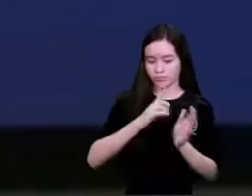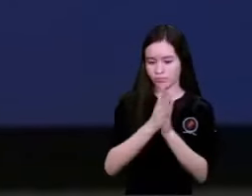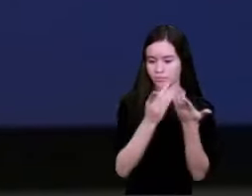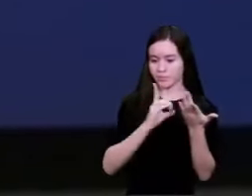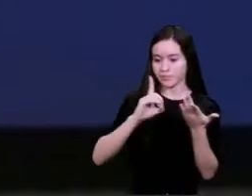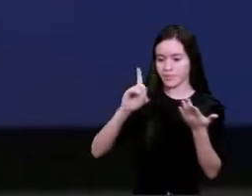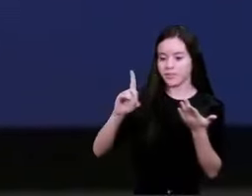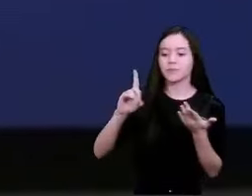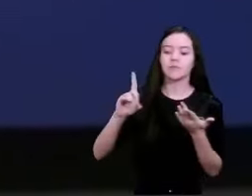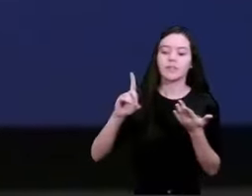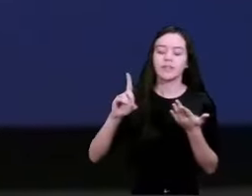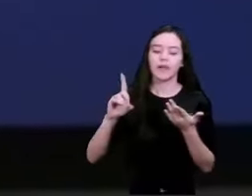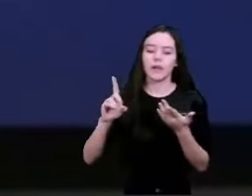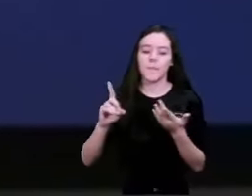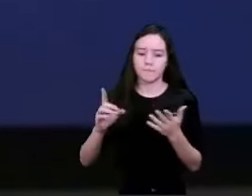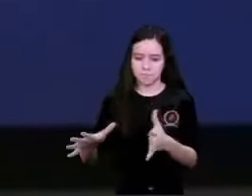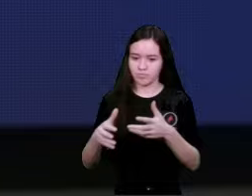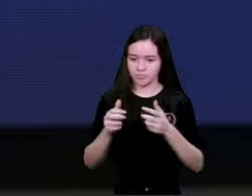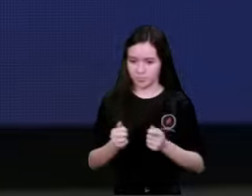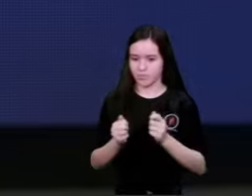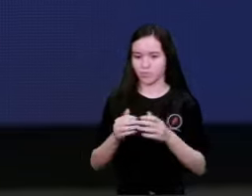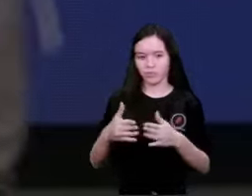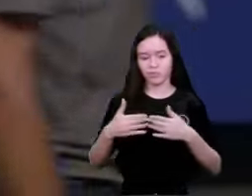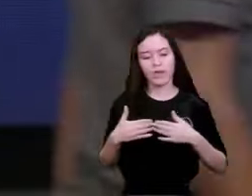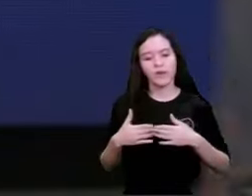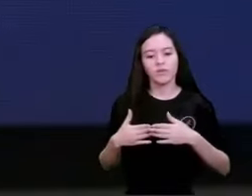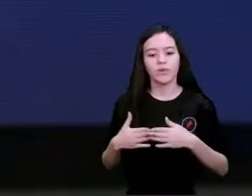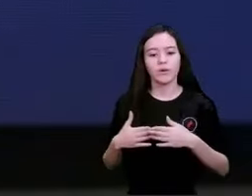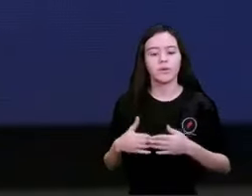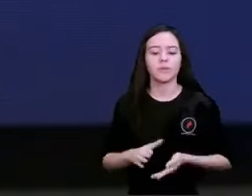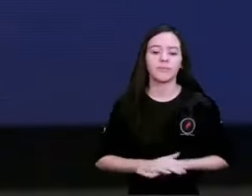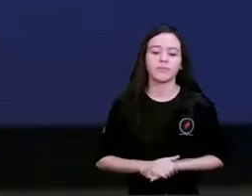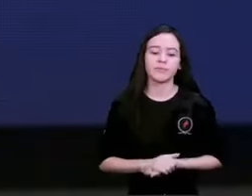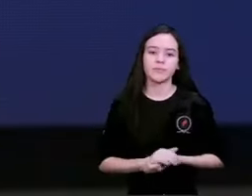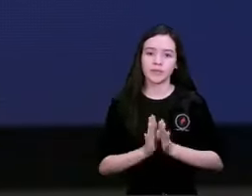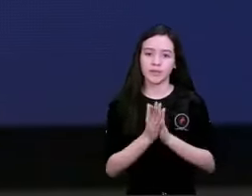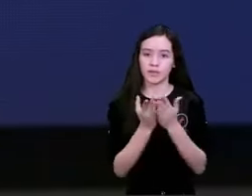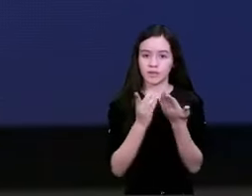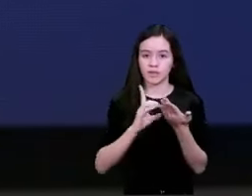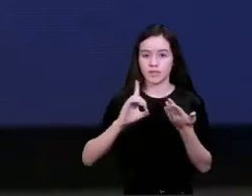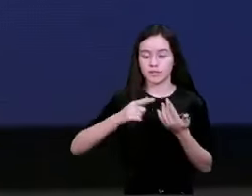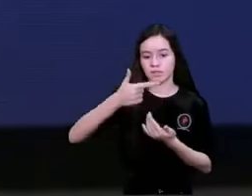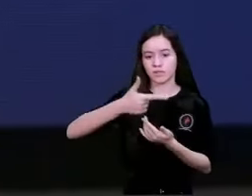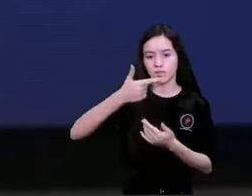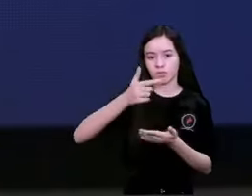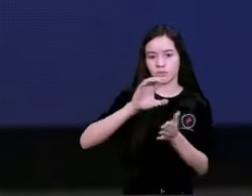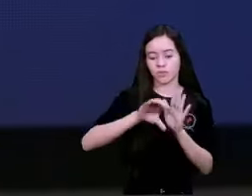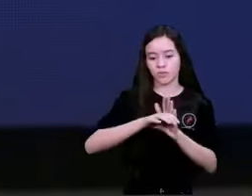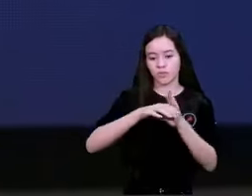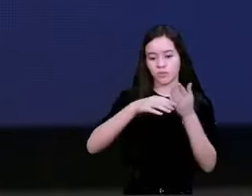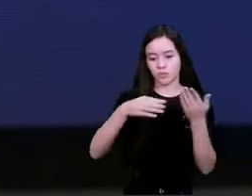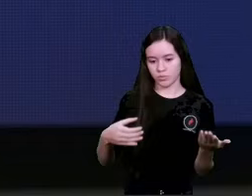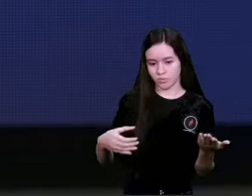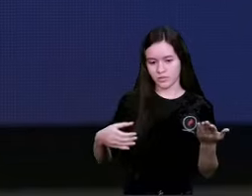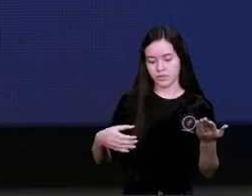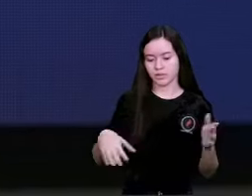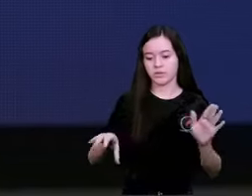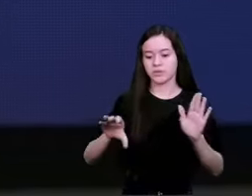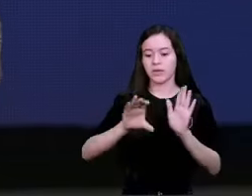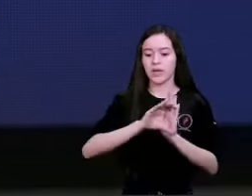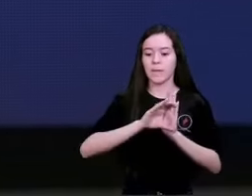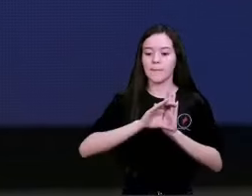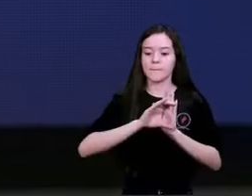Sagrada, apodere-se dela, por favor, e abra comigo em 2 Crônicas, capítulo